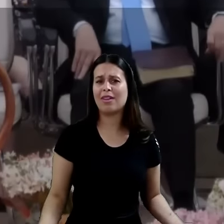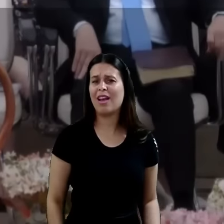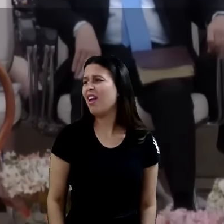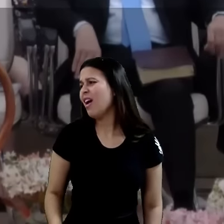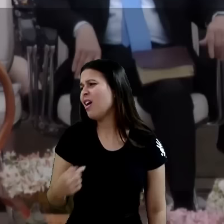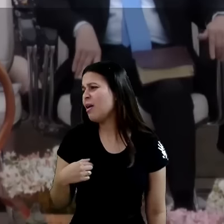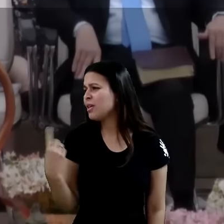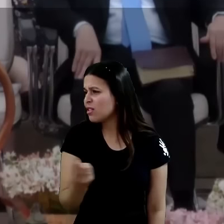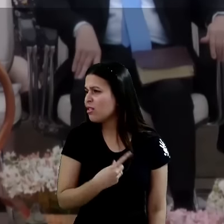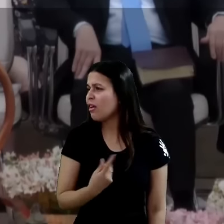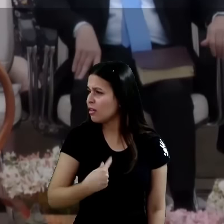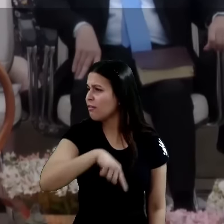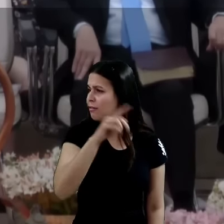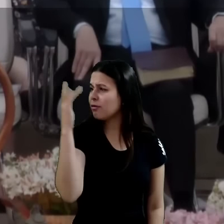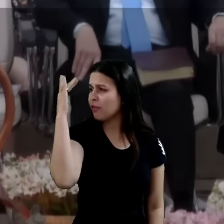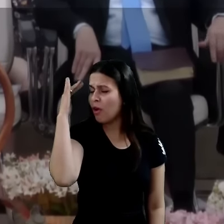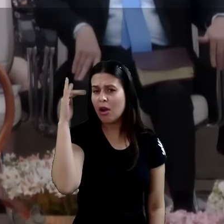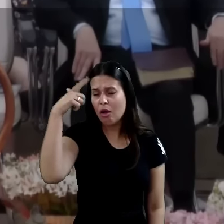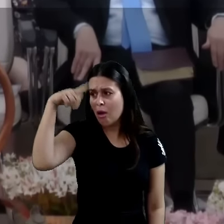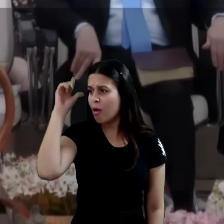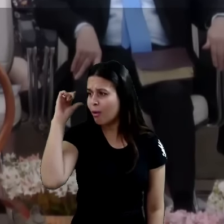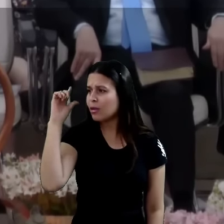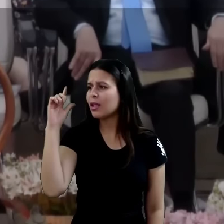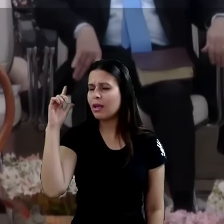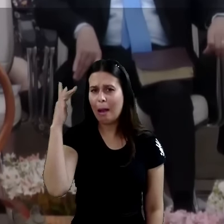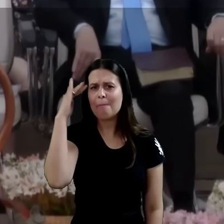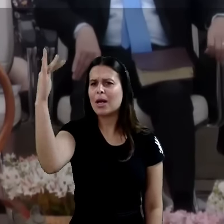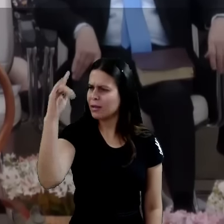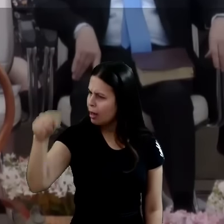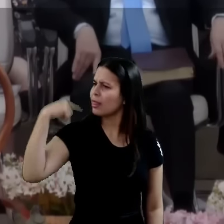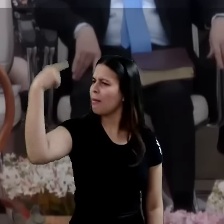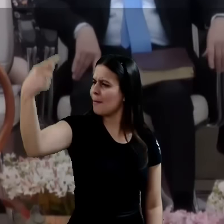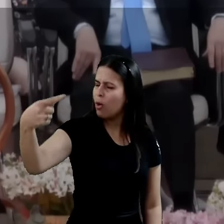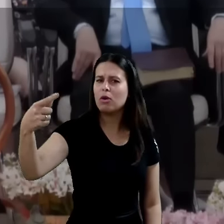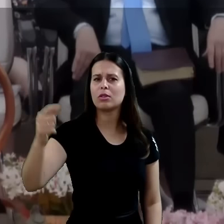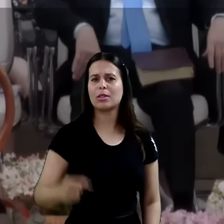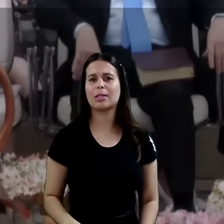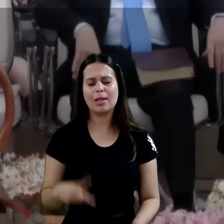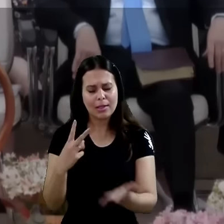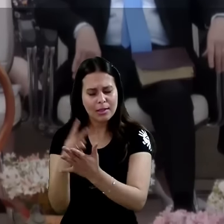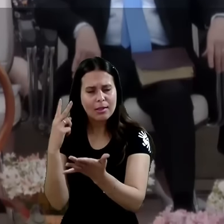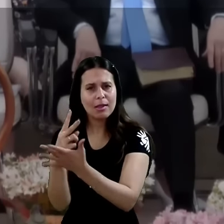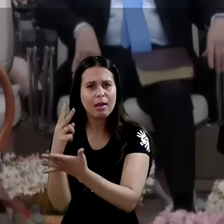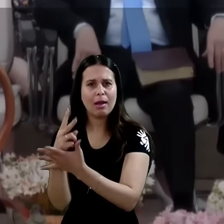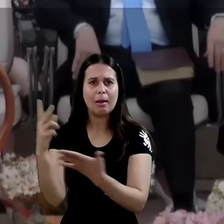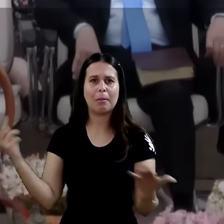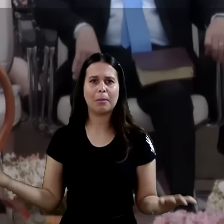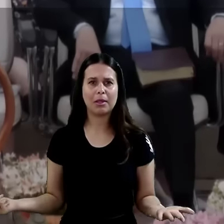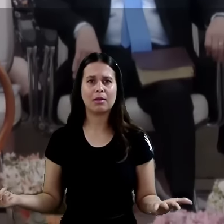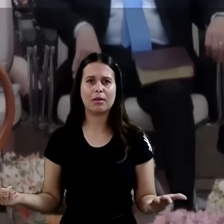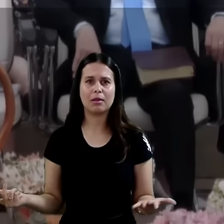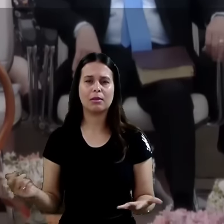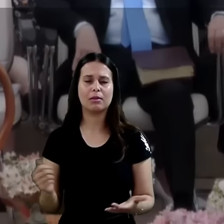foi ontem foi ontem vai hoje amanhã e depois é dinamismo na